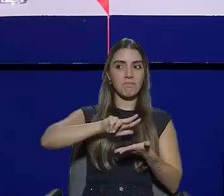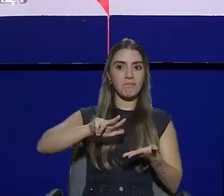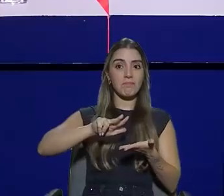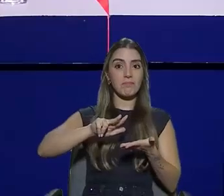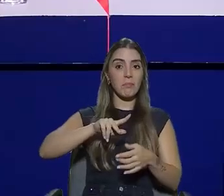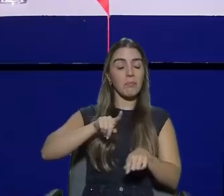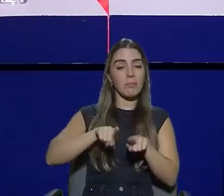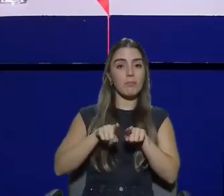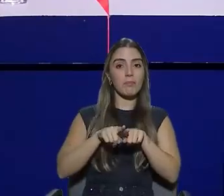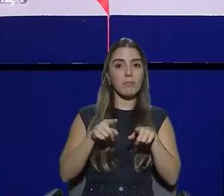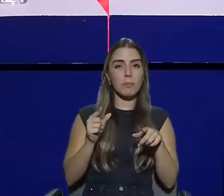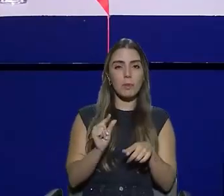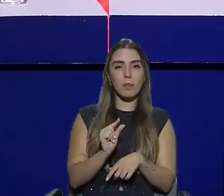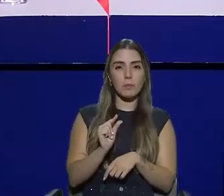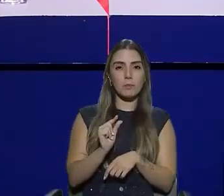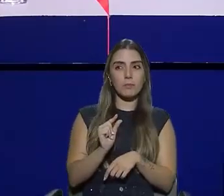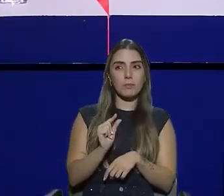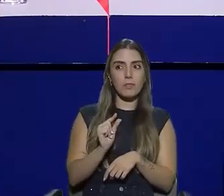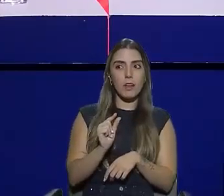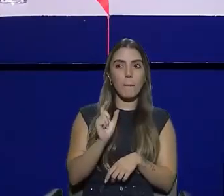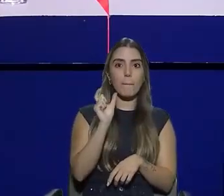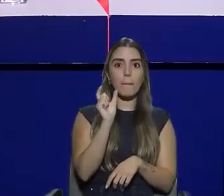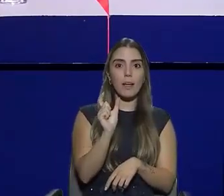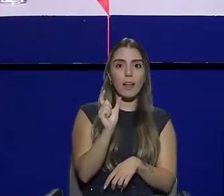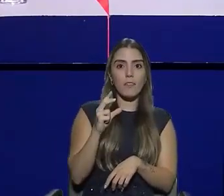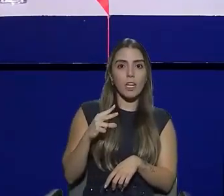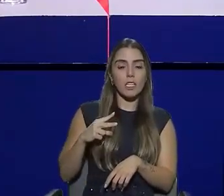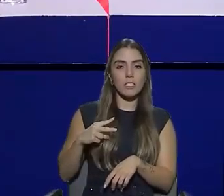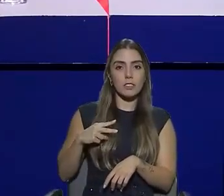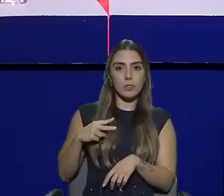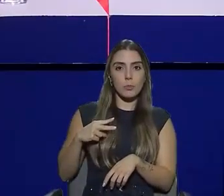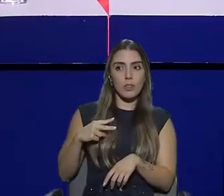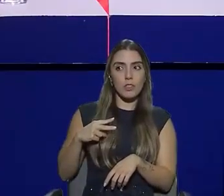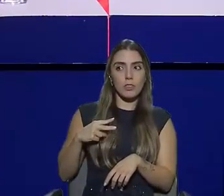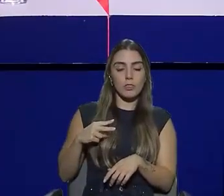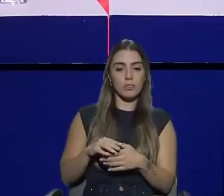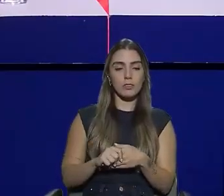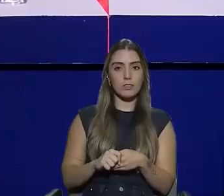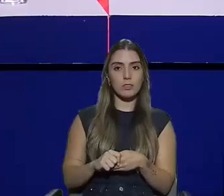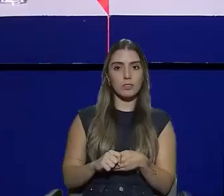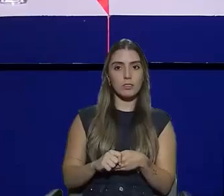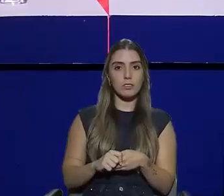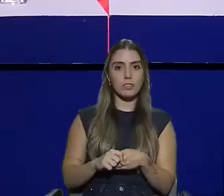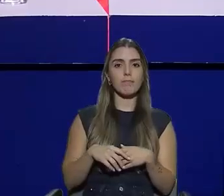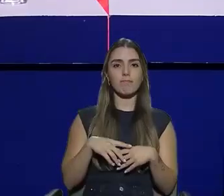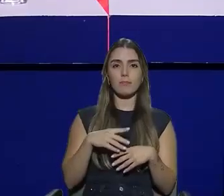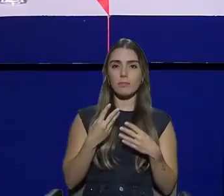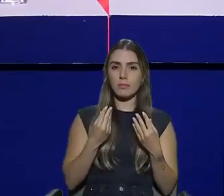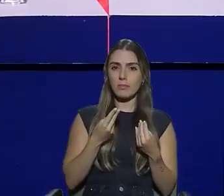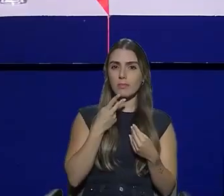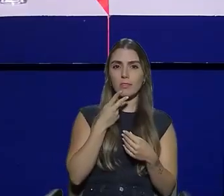bem como seus nomes. Da esquerda para a direita, a primeira pessoa sentada é João Carrascosa, um homem branco que possui